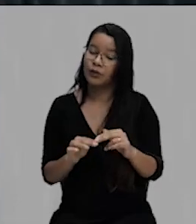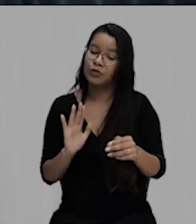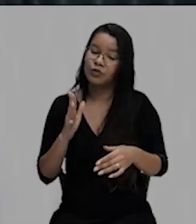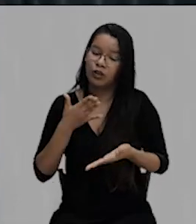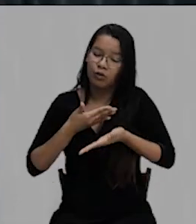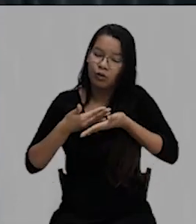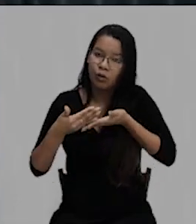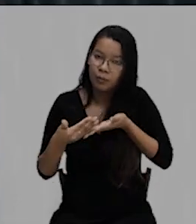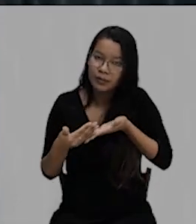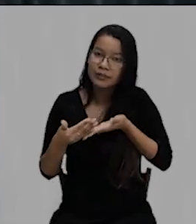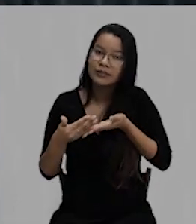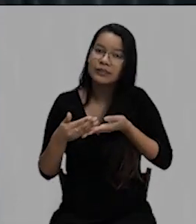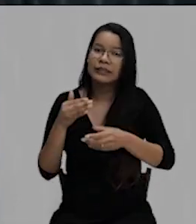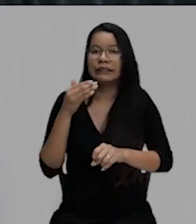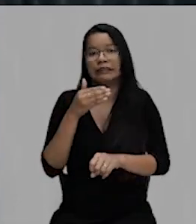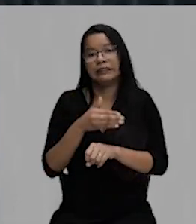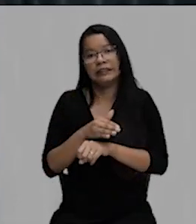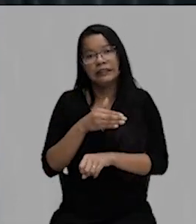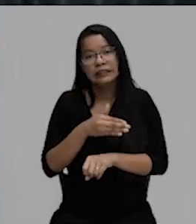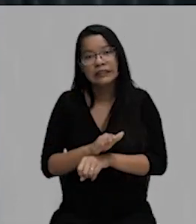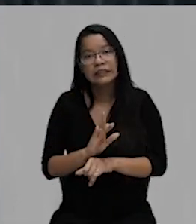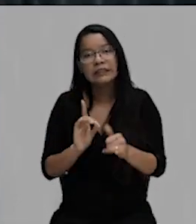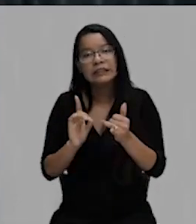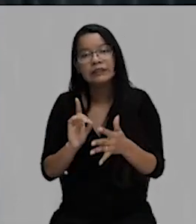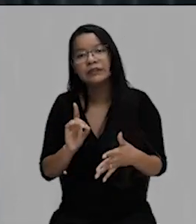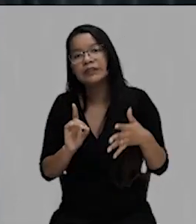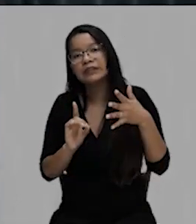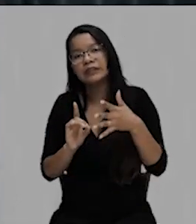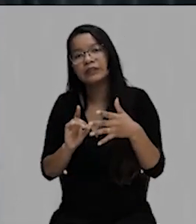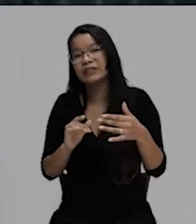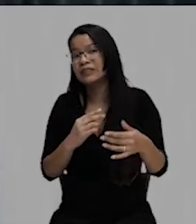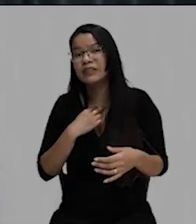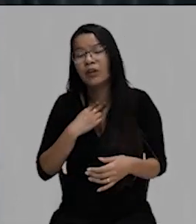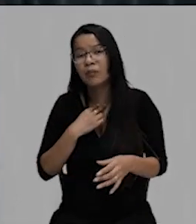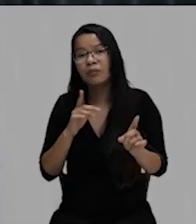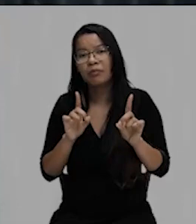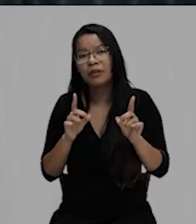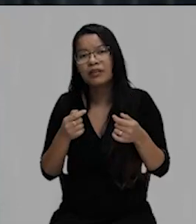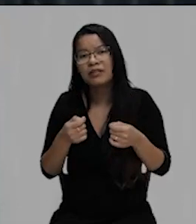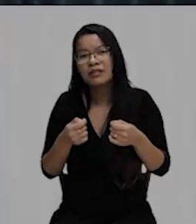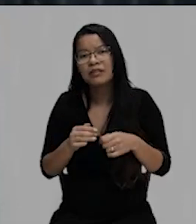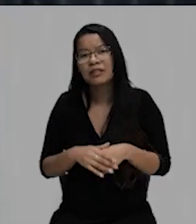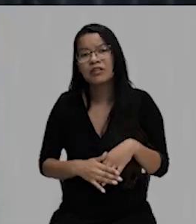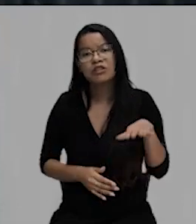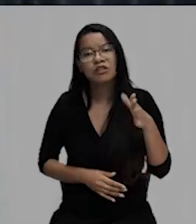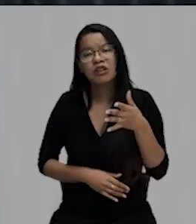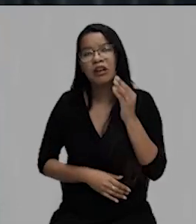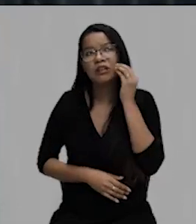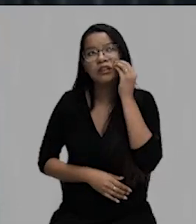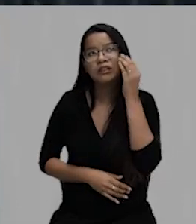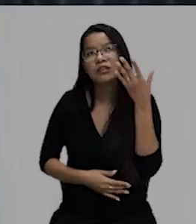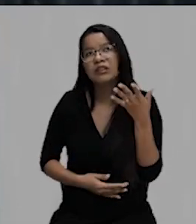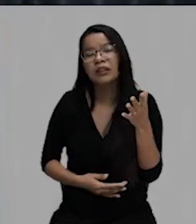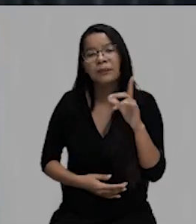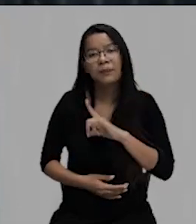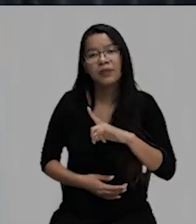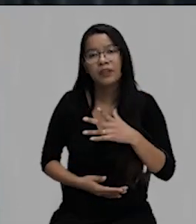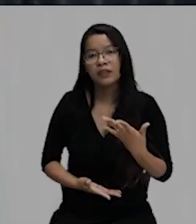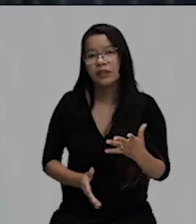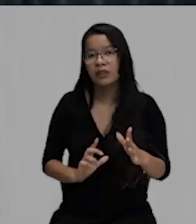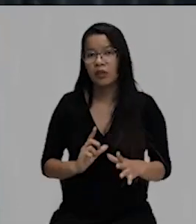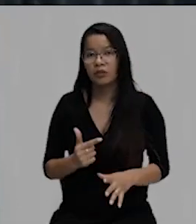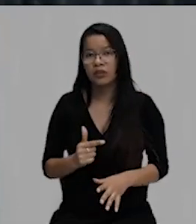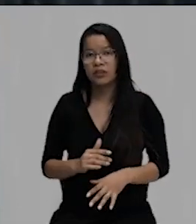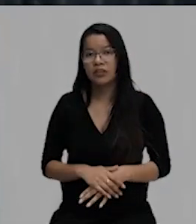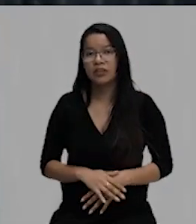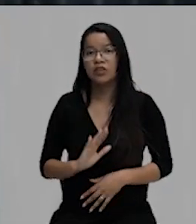começar aplicando a definição de logaritmo, eu não preciso já mais testar a condição de existência, tá?